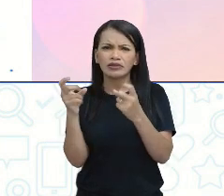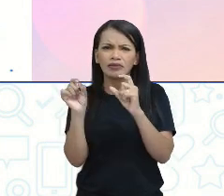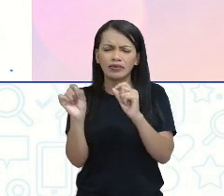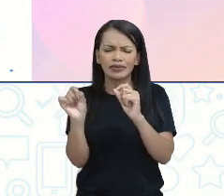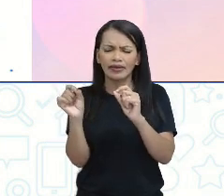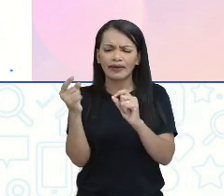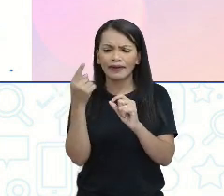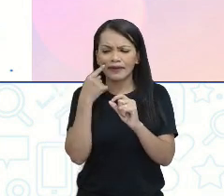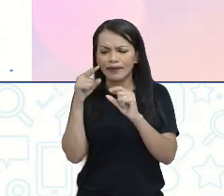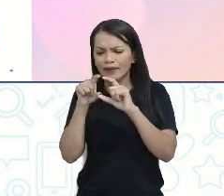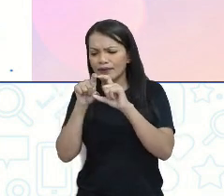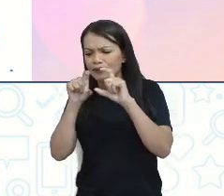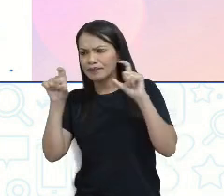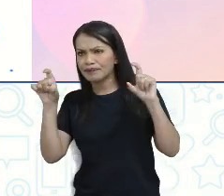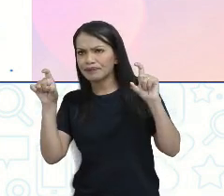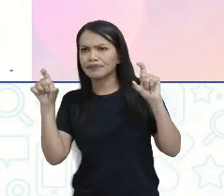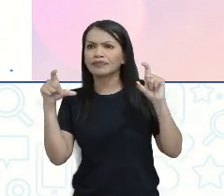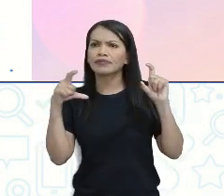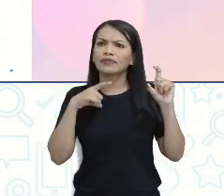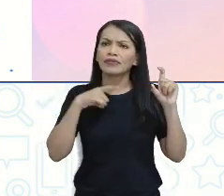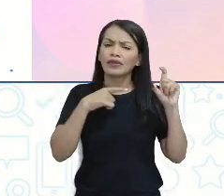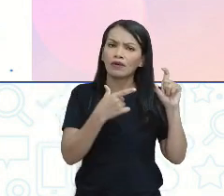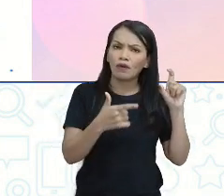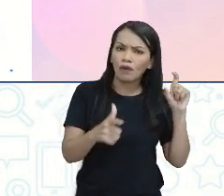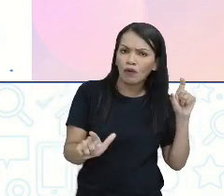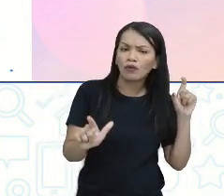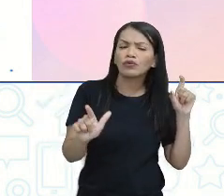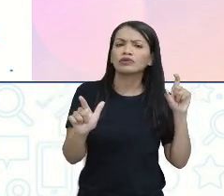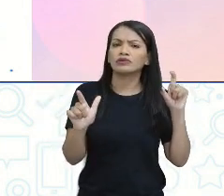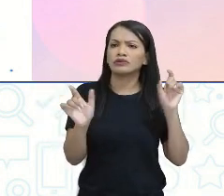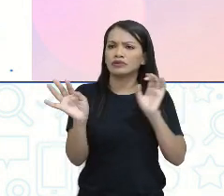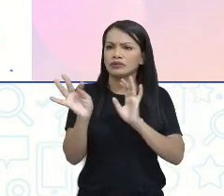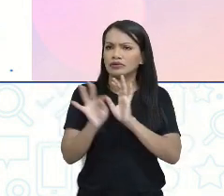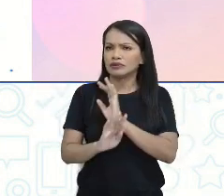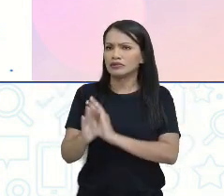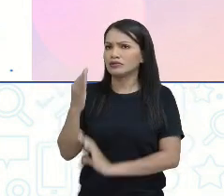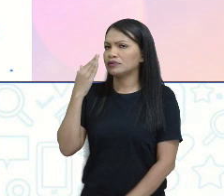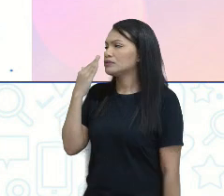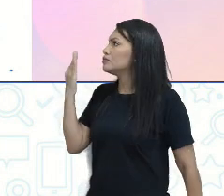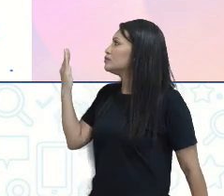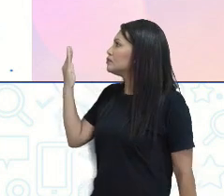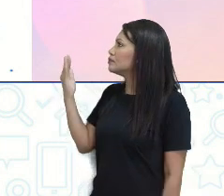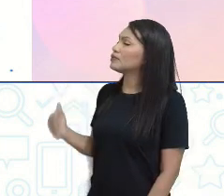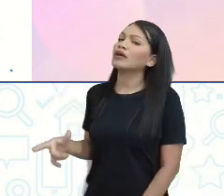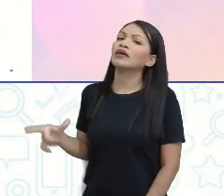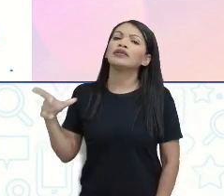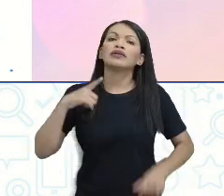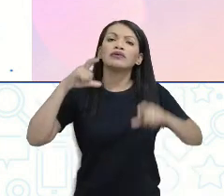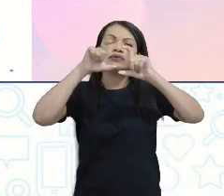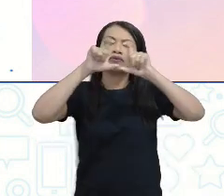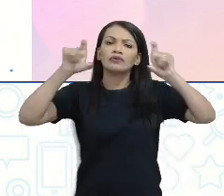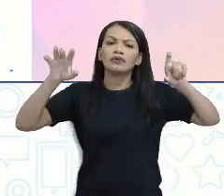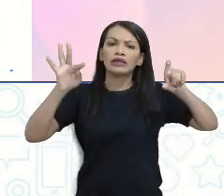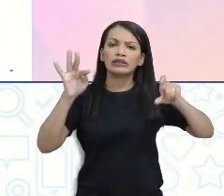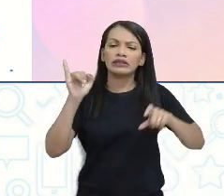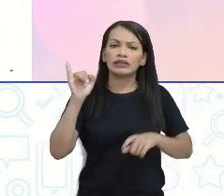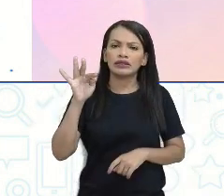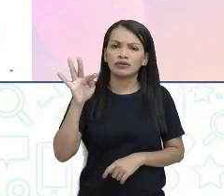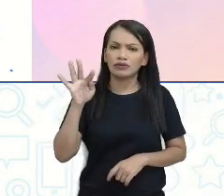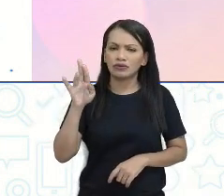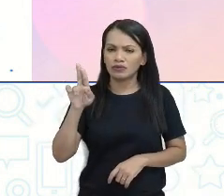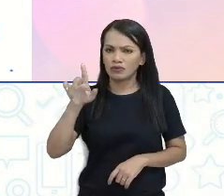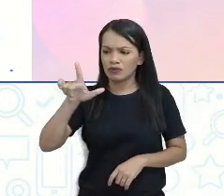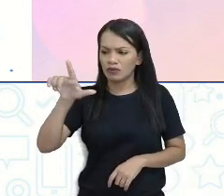a gente tem um outro texto. A esse texto em destaque aqui, que está em itálico, e numa